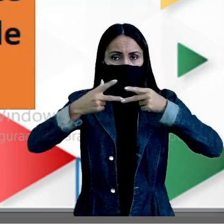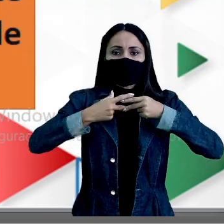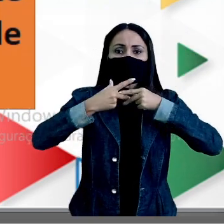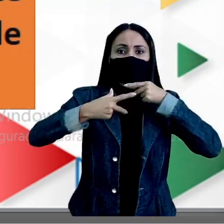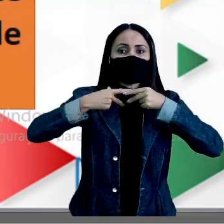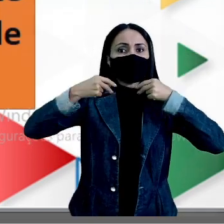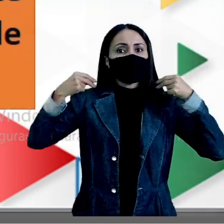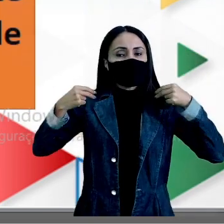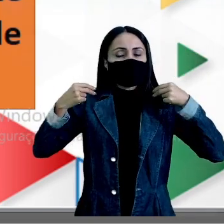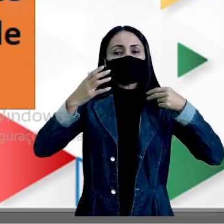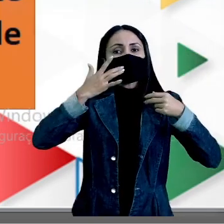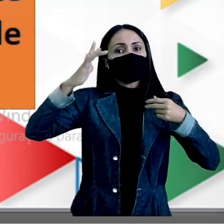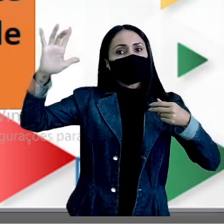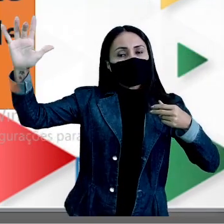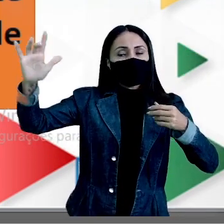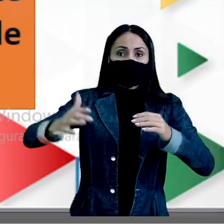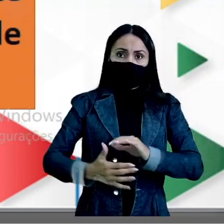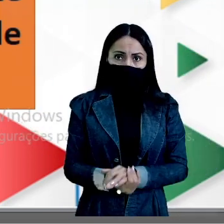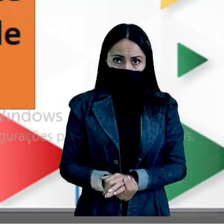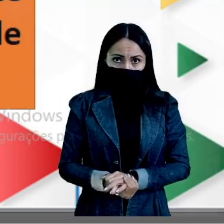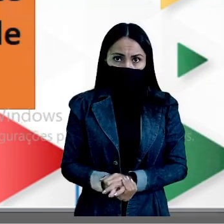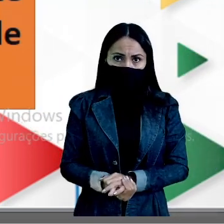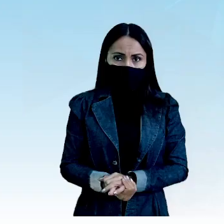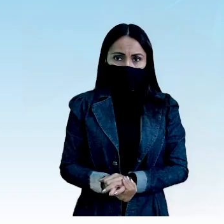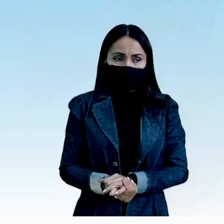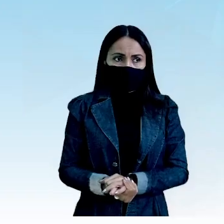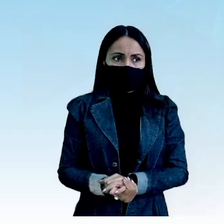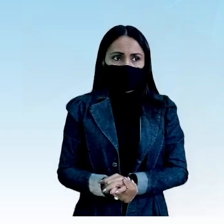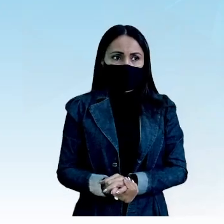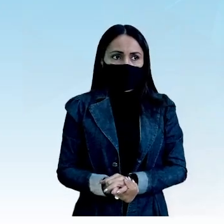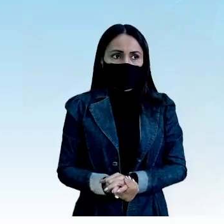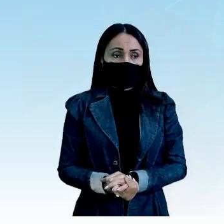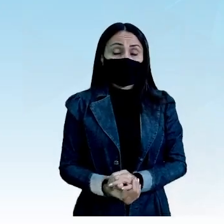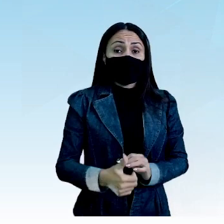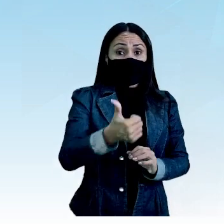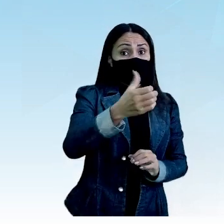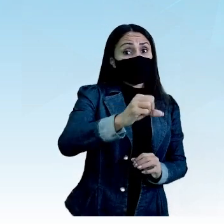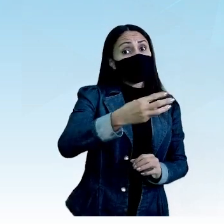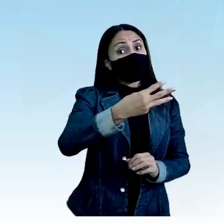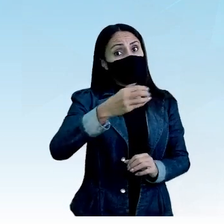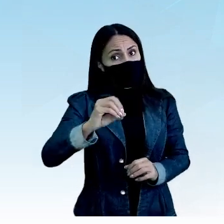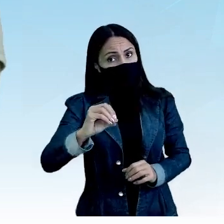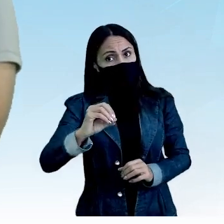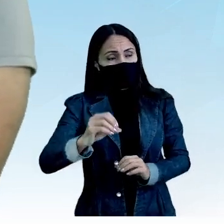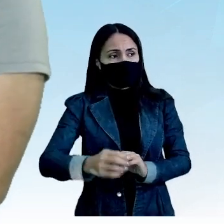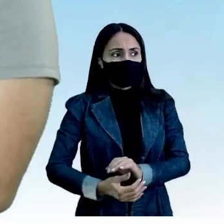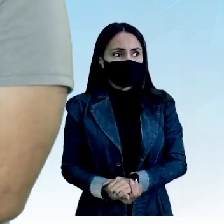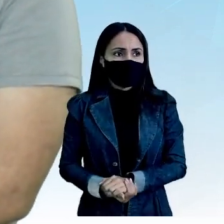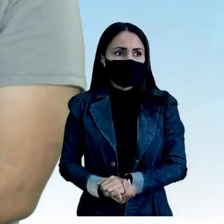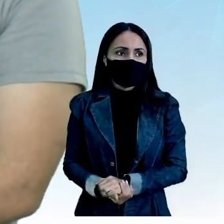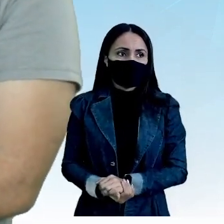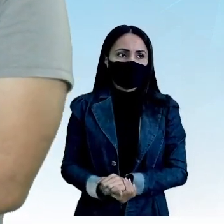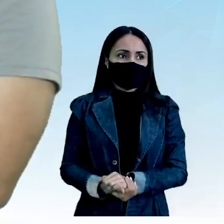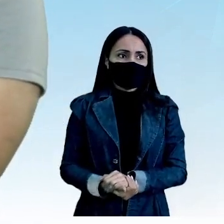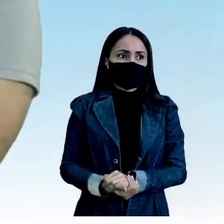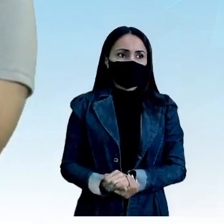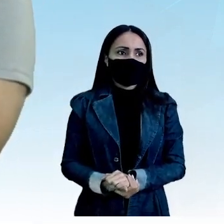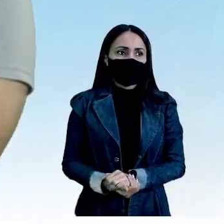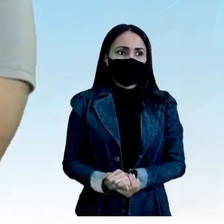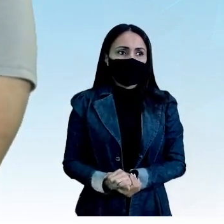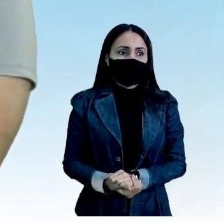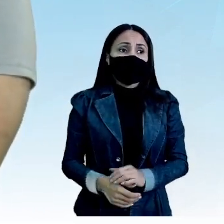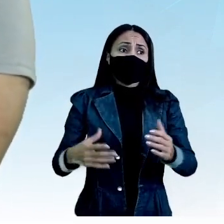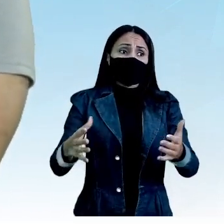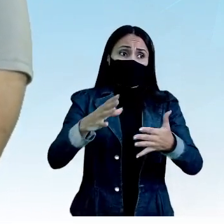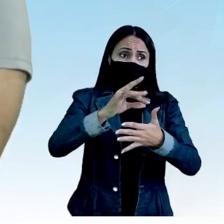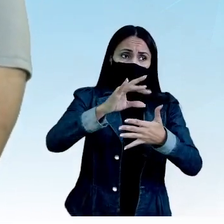na época, isso era... 1930. E lembrar justamente, são pontos, né, porque tão